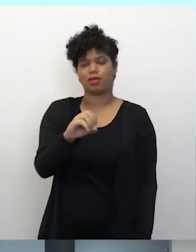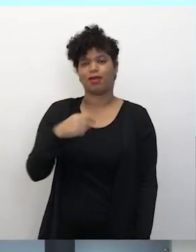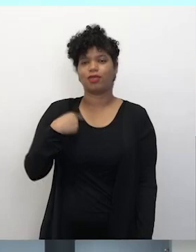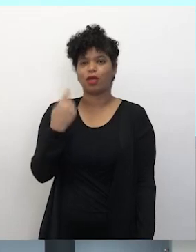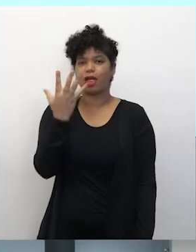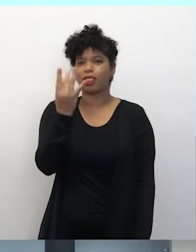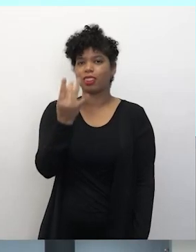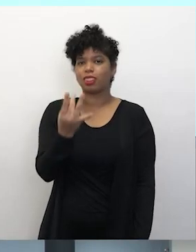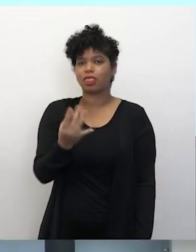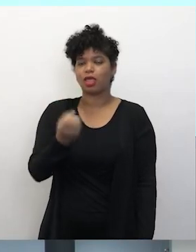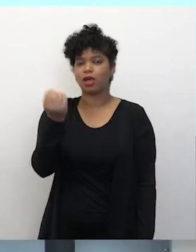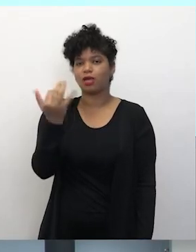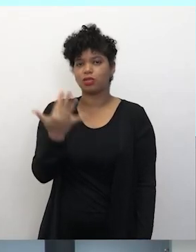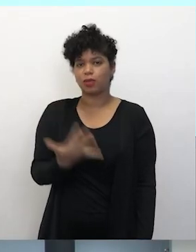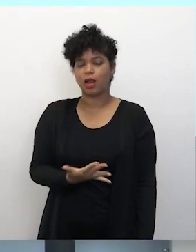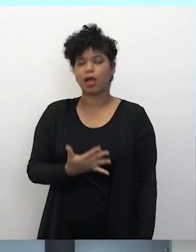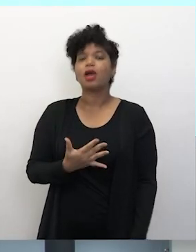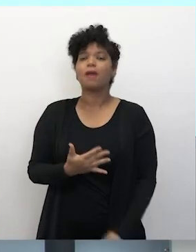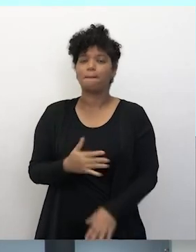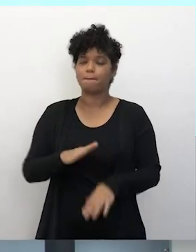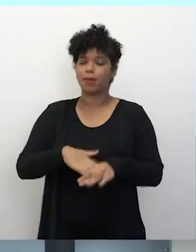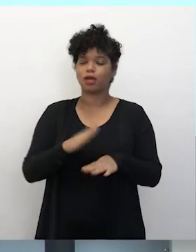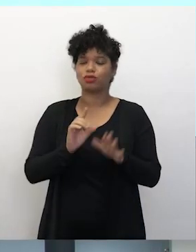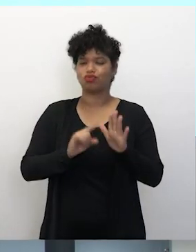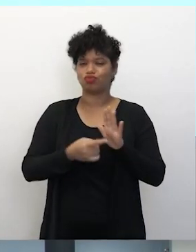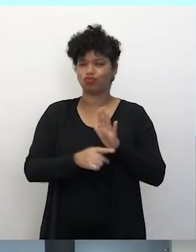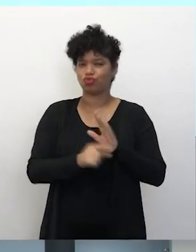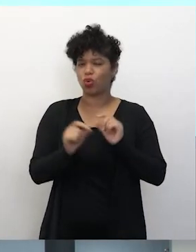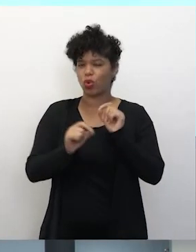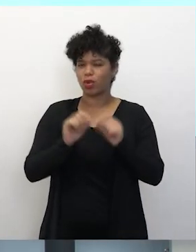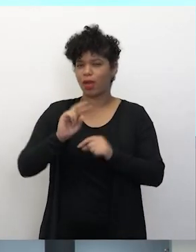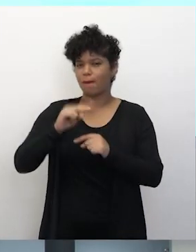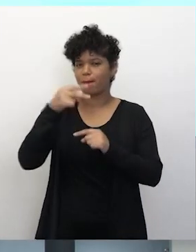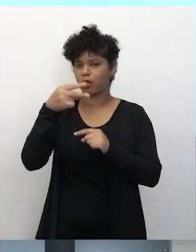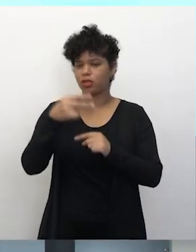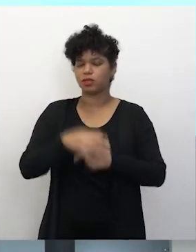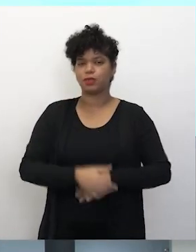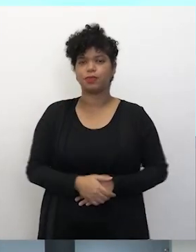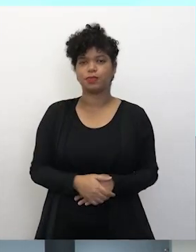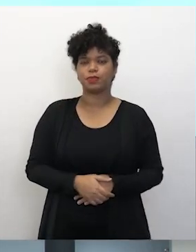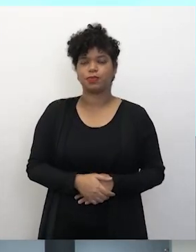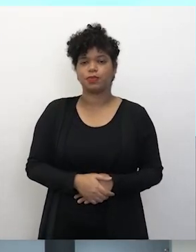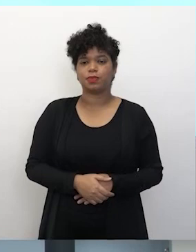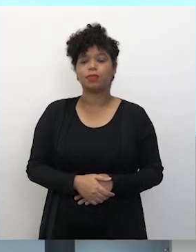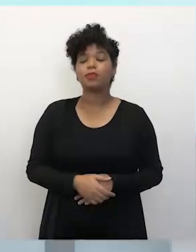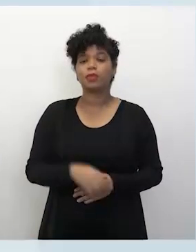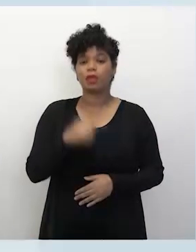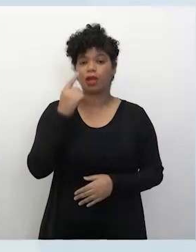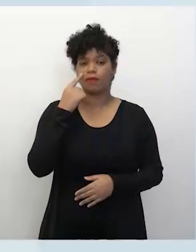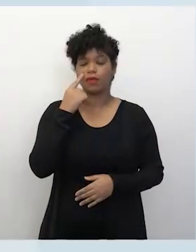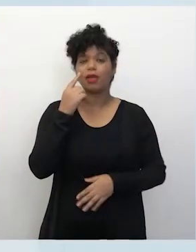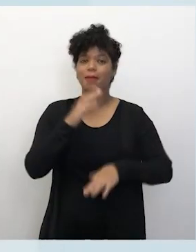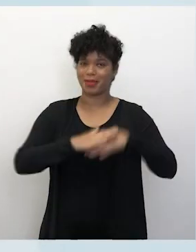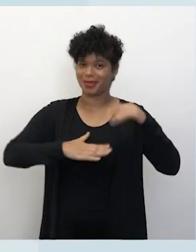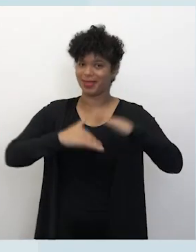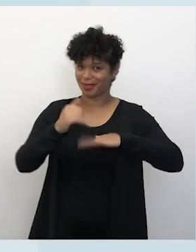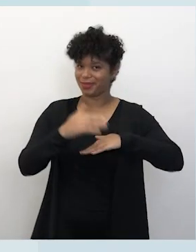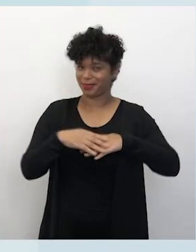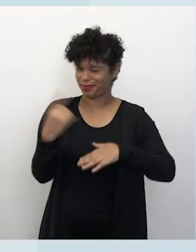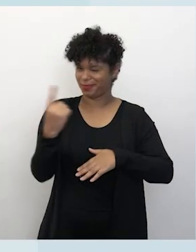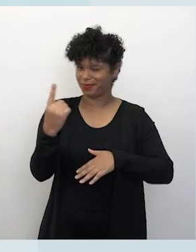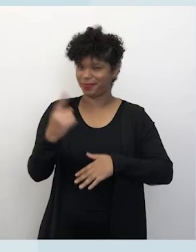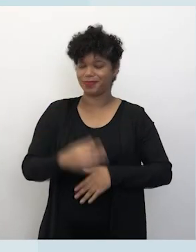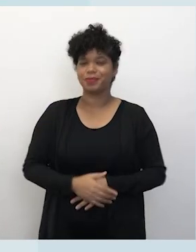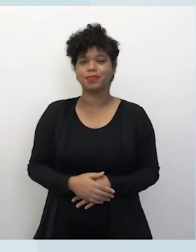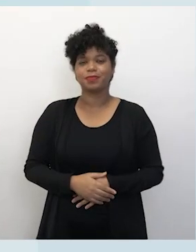com calma todas essas propriedades aí das potências, tudo bem? Como já é de praxe, vamos fazer a leitura das habilidades, no caso, né?